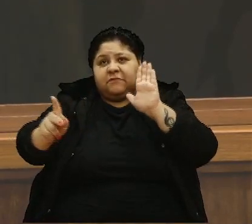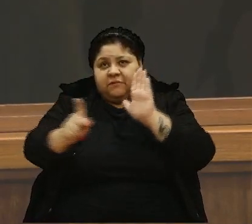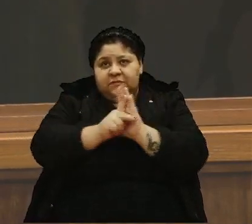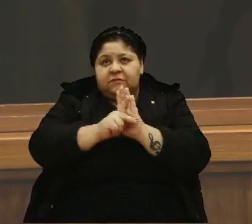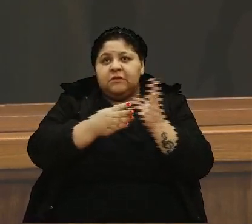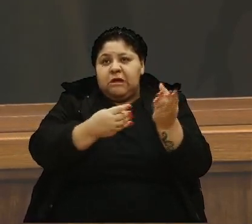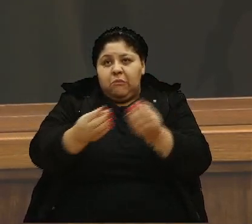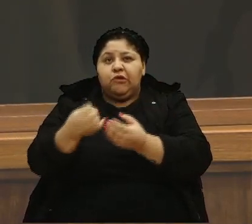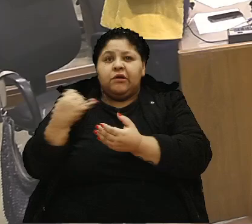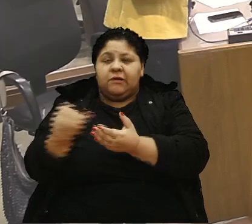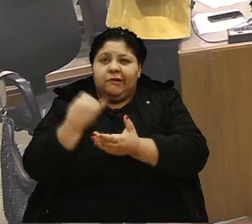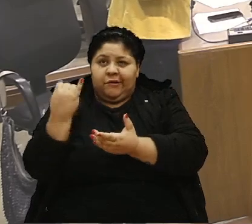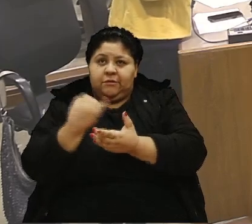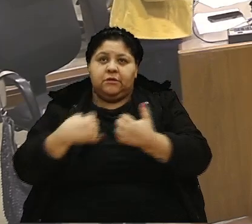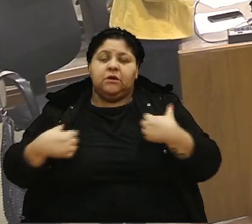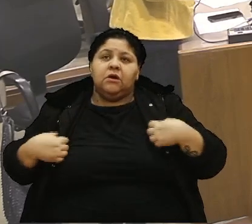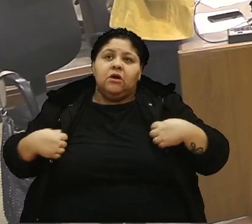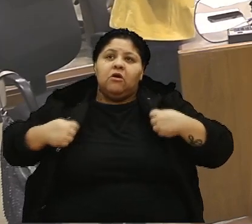muito louvável.